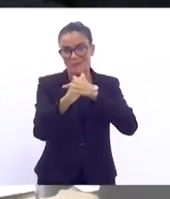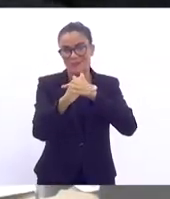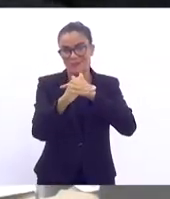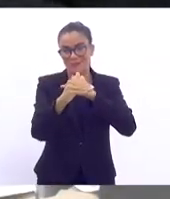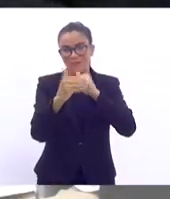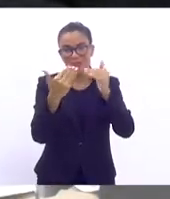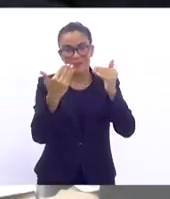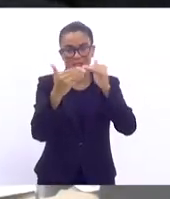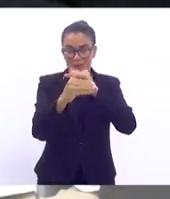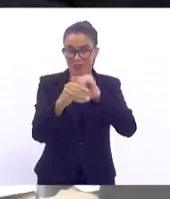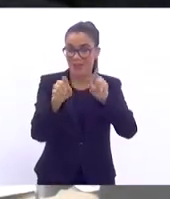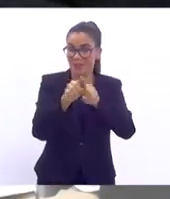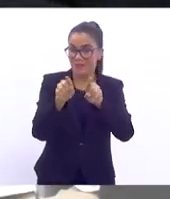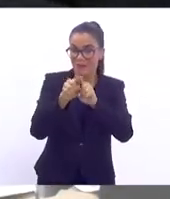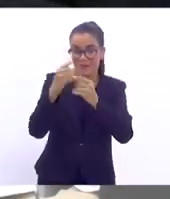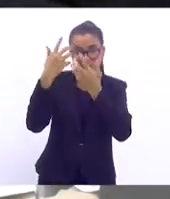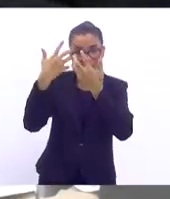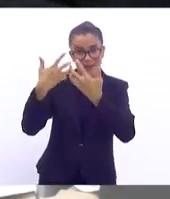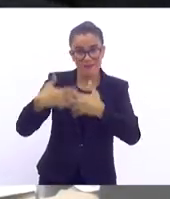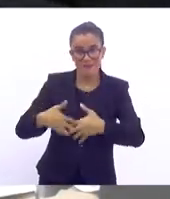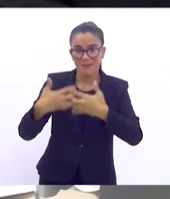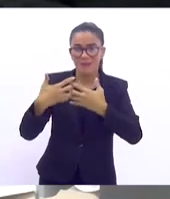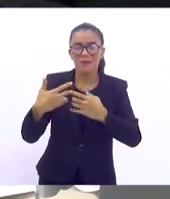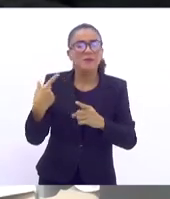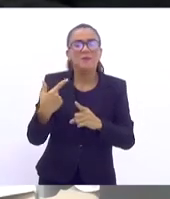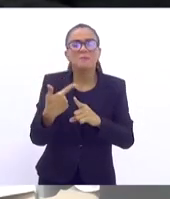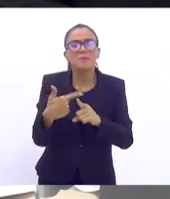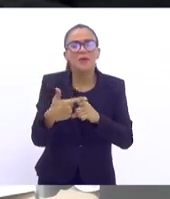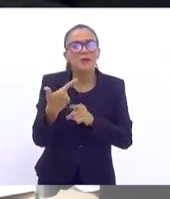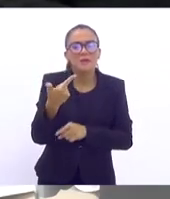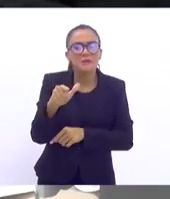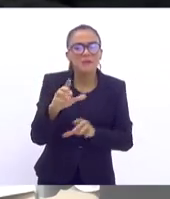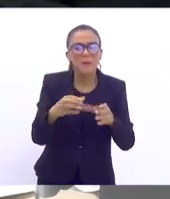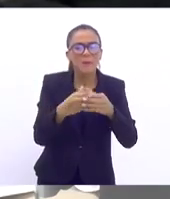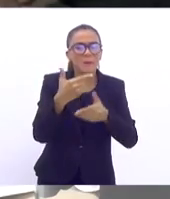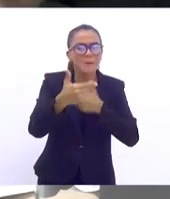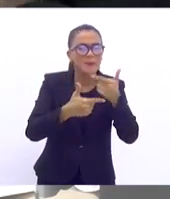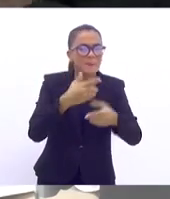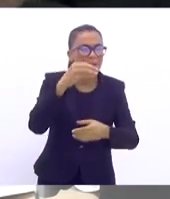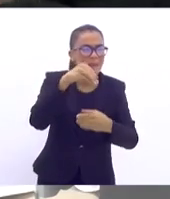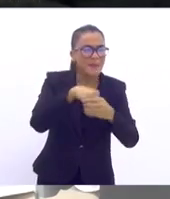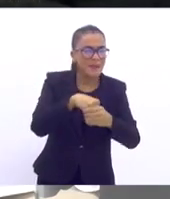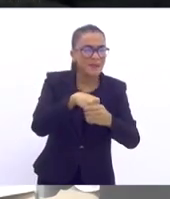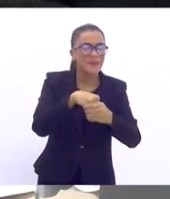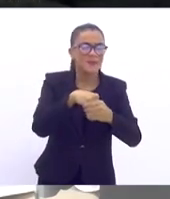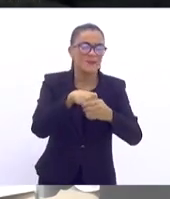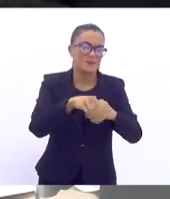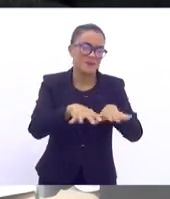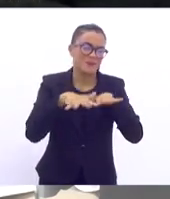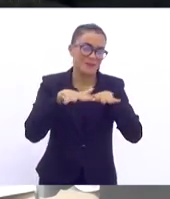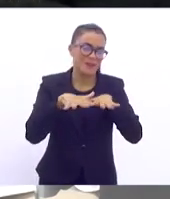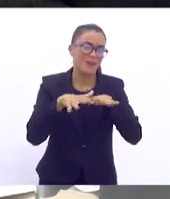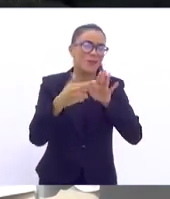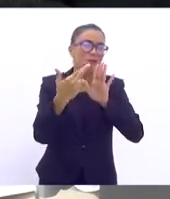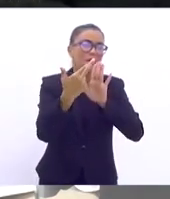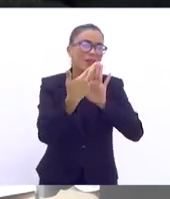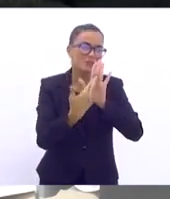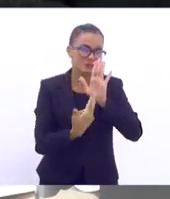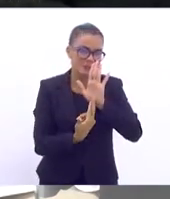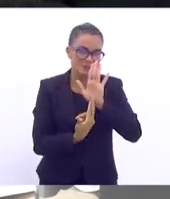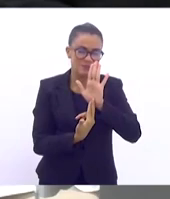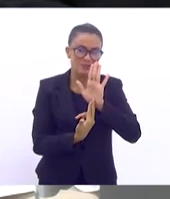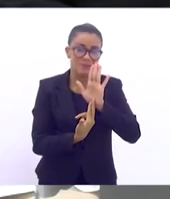e é refletir primeiro Por que que não tem a frente dentro o próprio Regimento porque aquilo que eu tava aqui falando